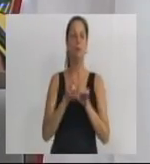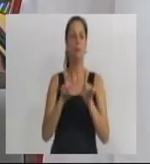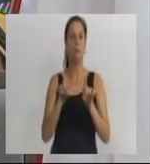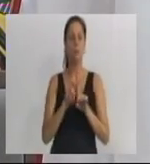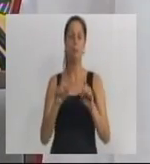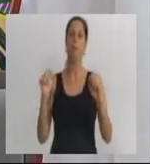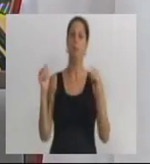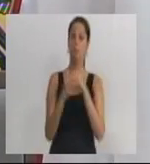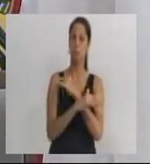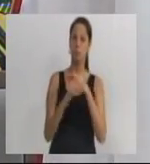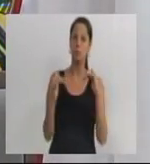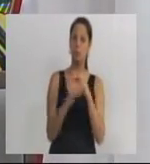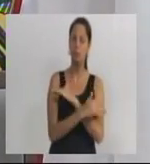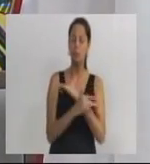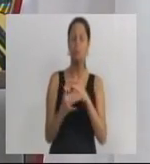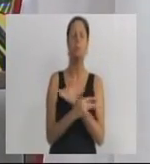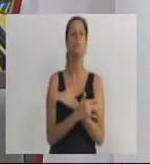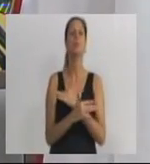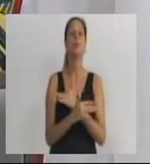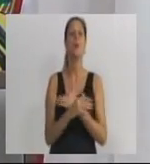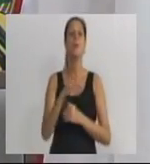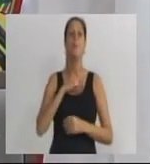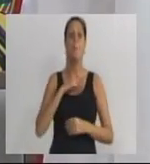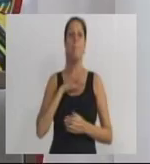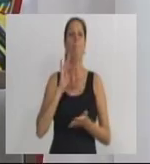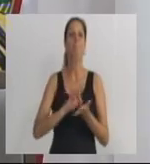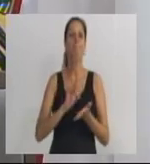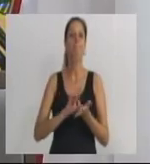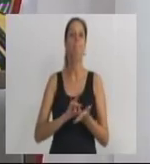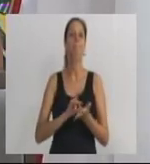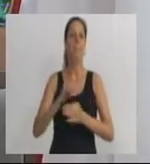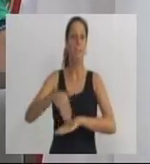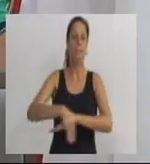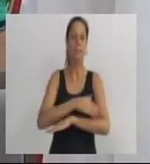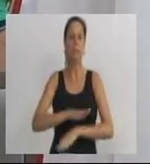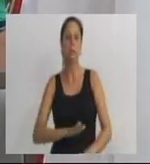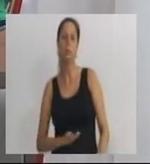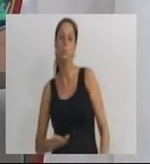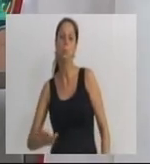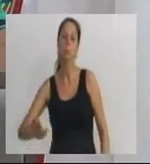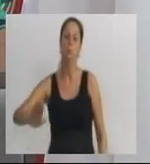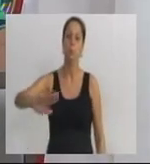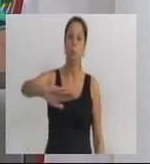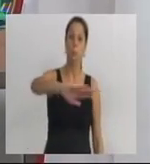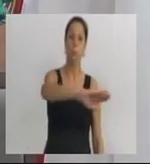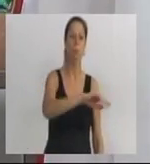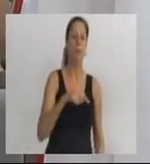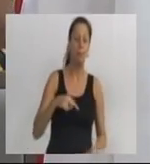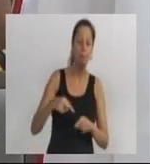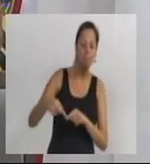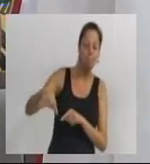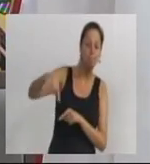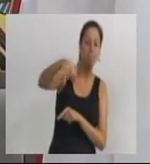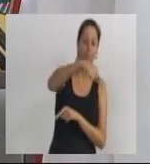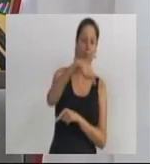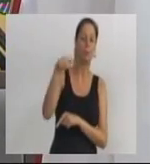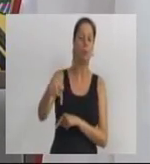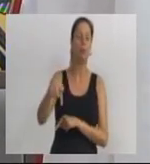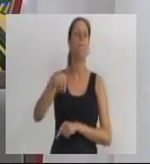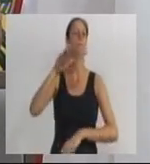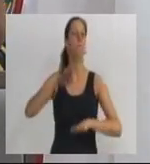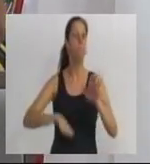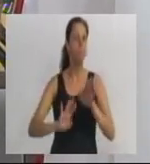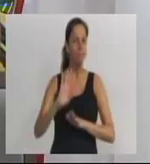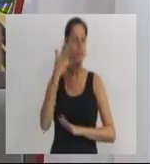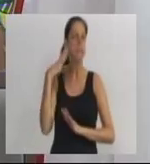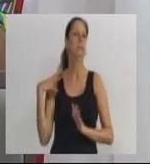Temos uma curva muito acentuada junto ao acesso à rua Farmacêutico Fritz Half, de vez em quando dá acidente,